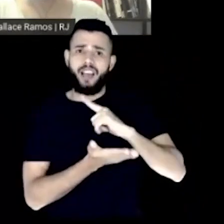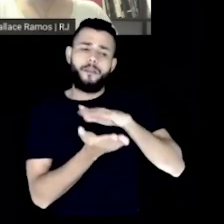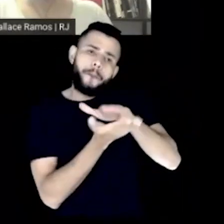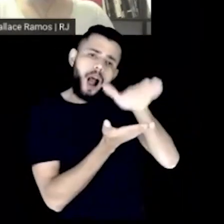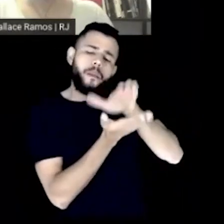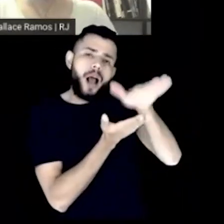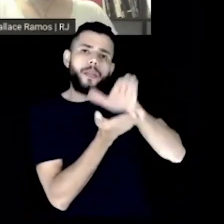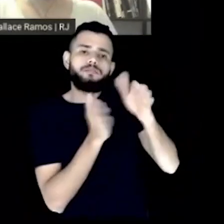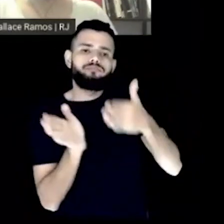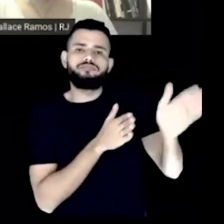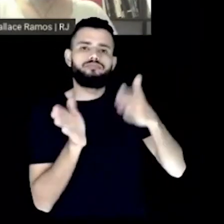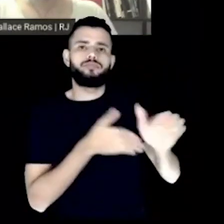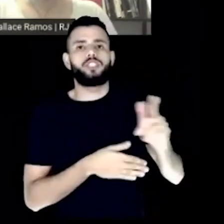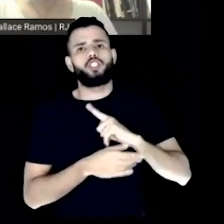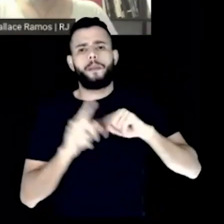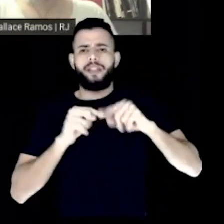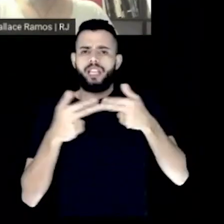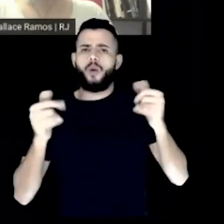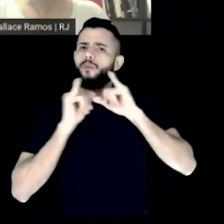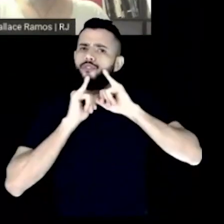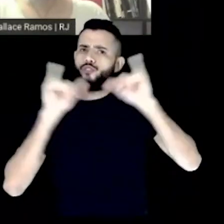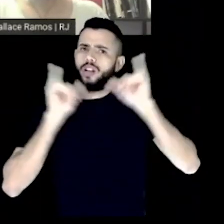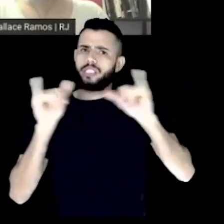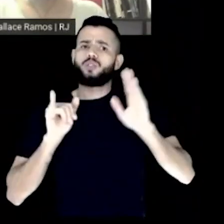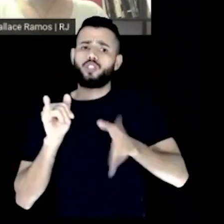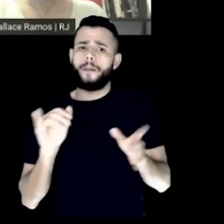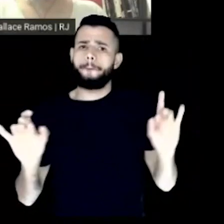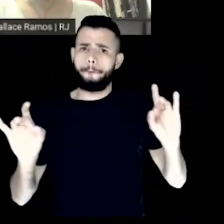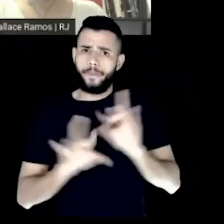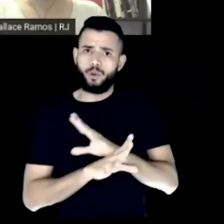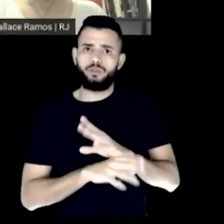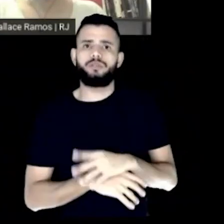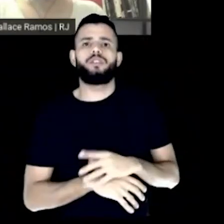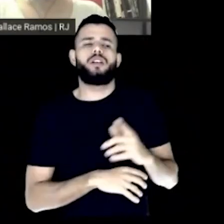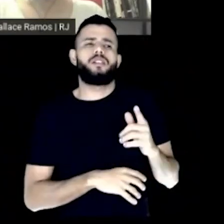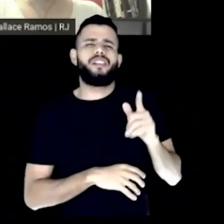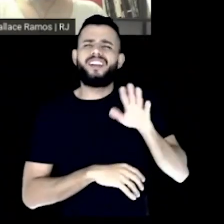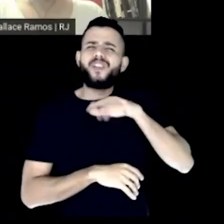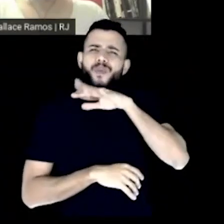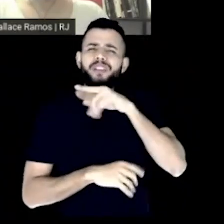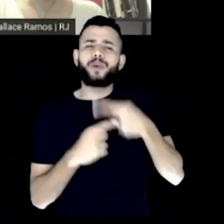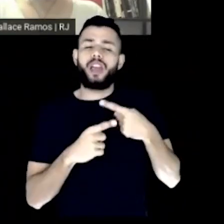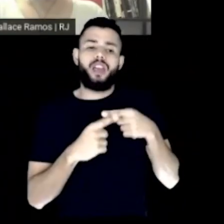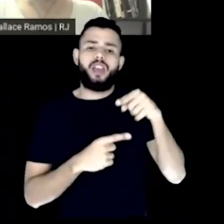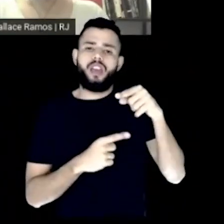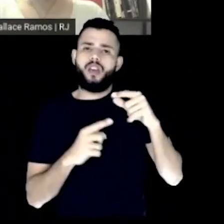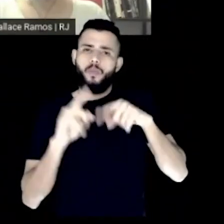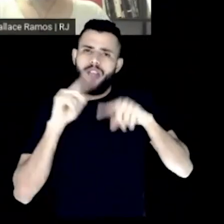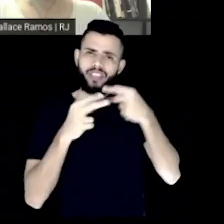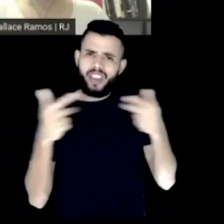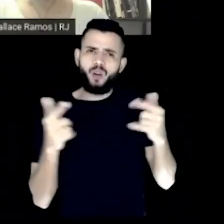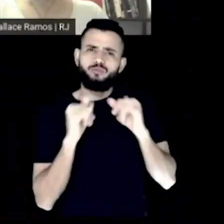o livro estava sendo impresso. A gente tinha material de divulgação pronto, que na verdade era de mau gosto, porque era um